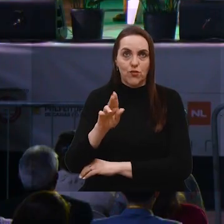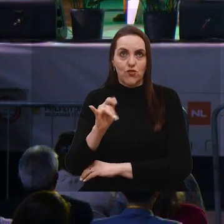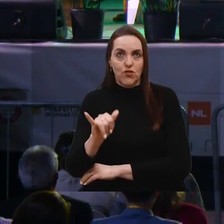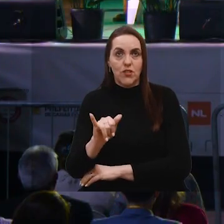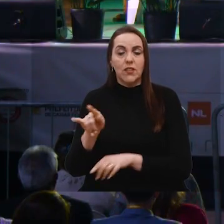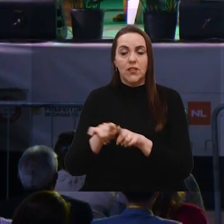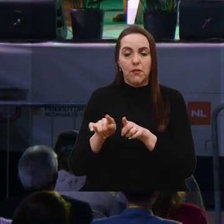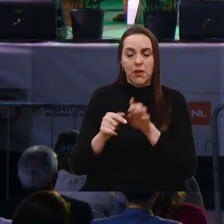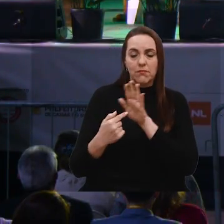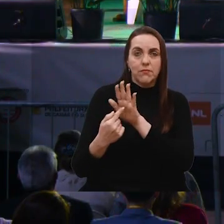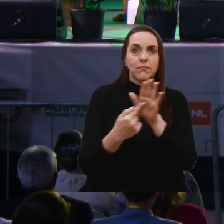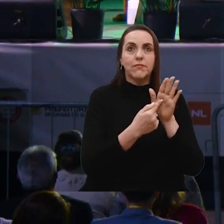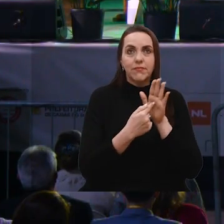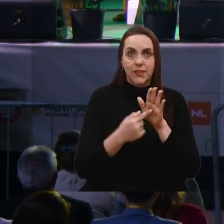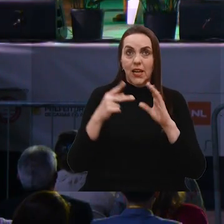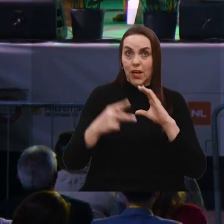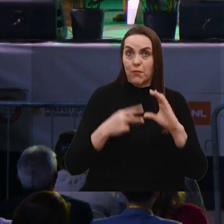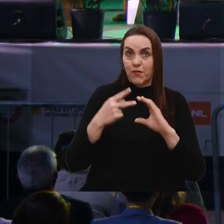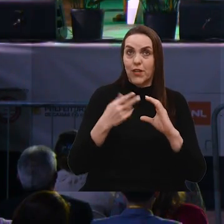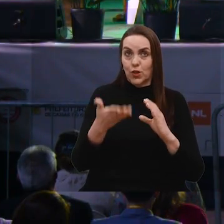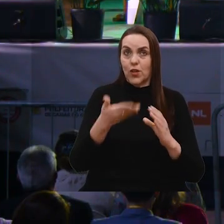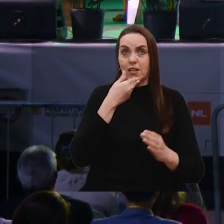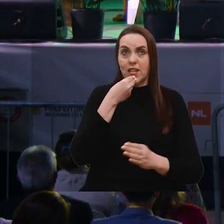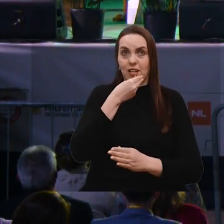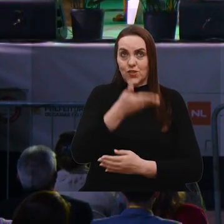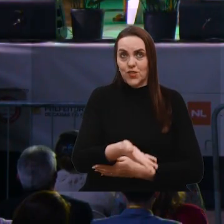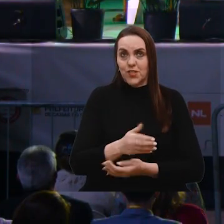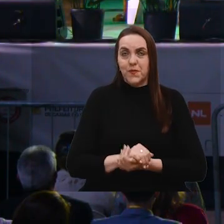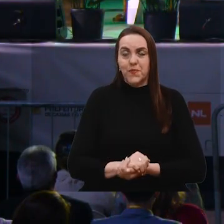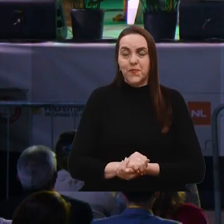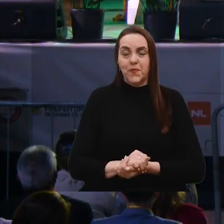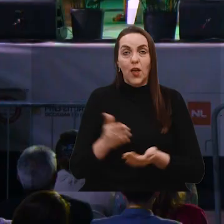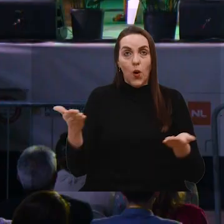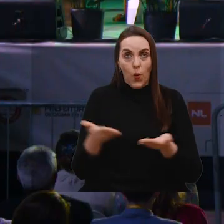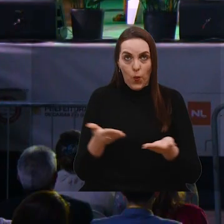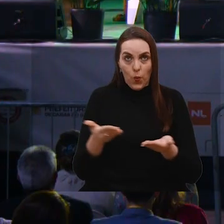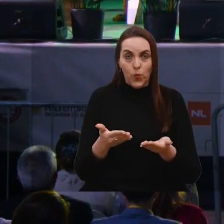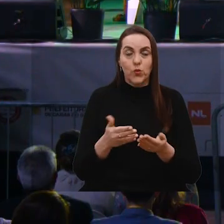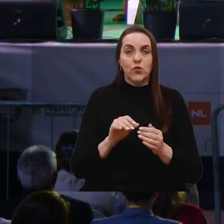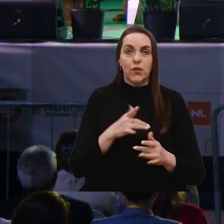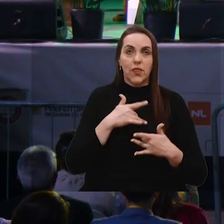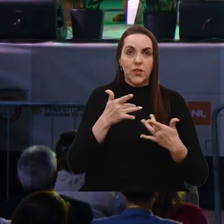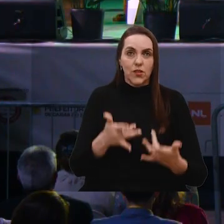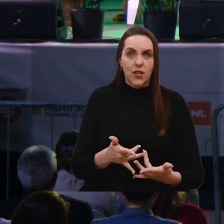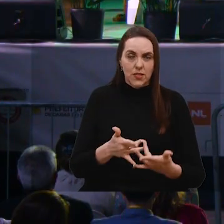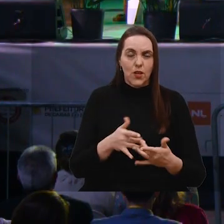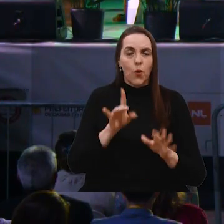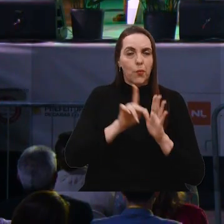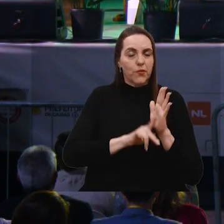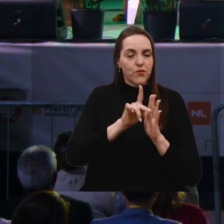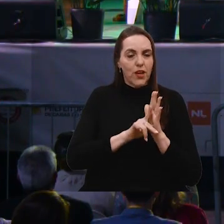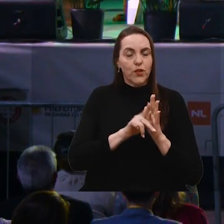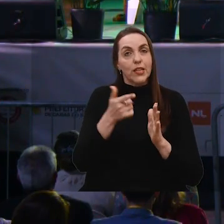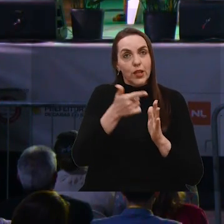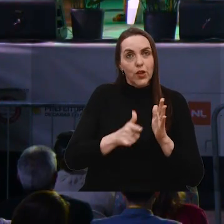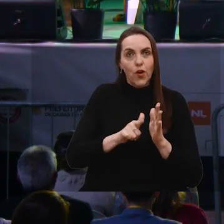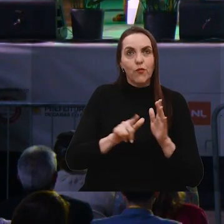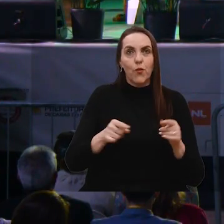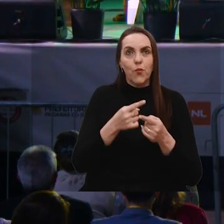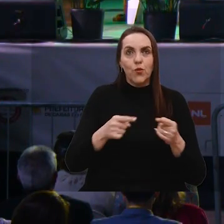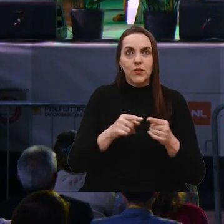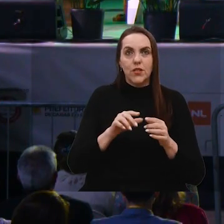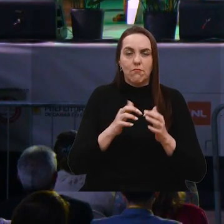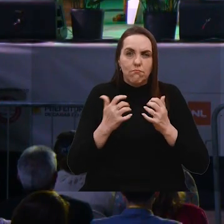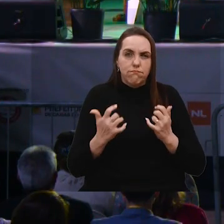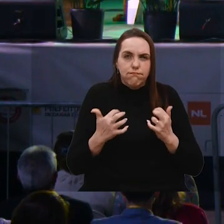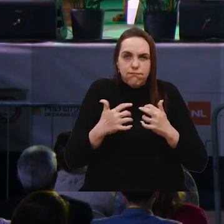responsável, inclusive, por trazer a exposição para a Câmara de Vereadores de Caxias do Sul. Atualmente, dedica-se a um projeto de regravações de